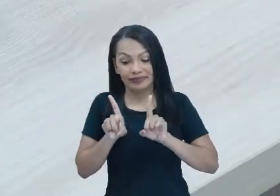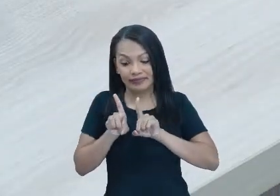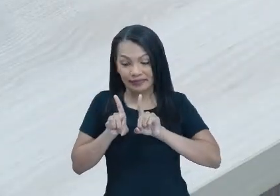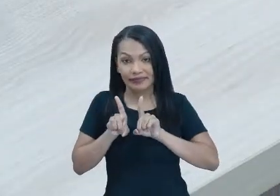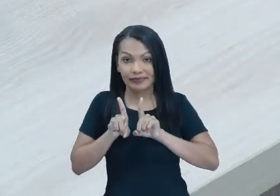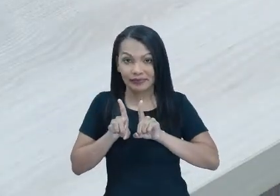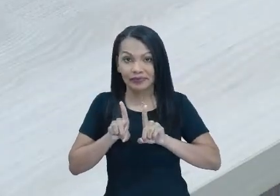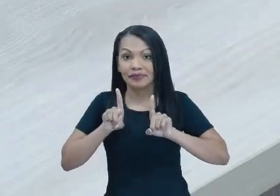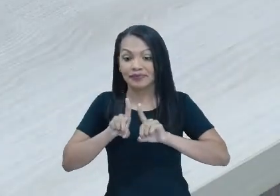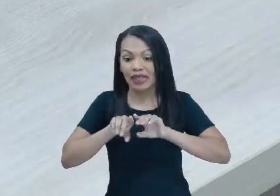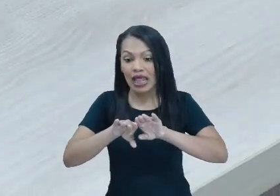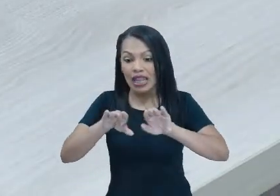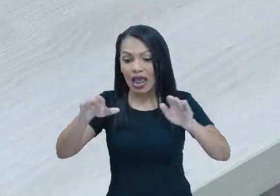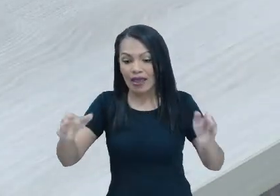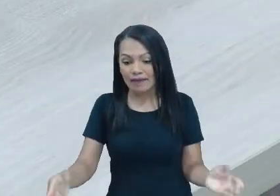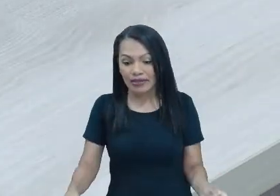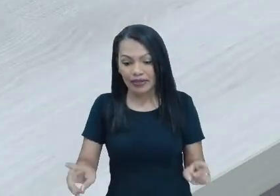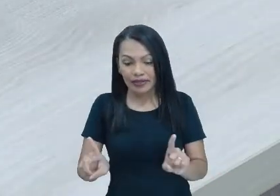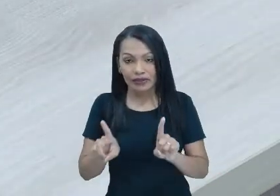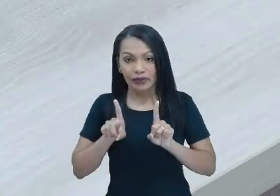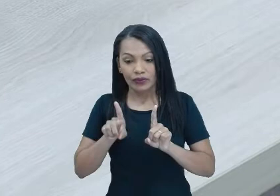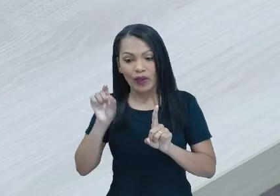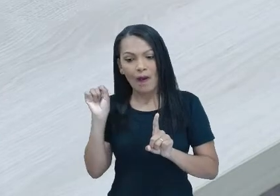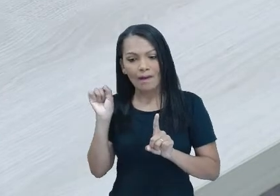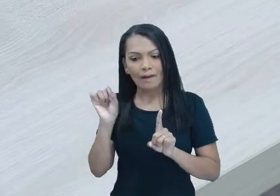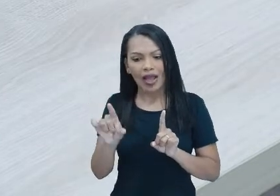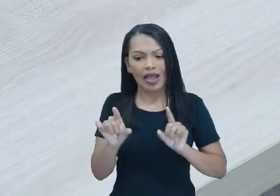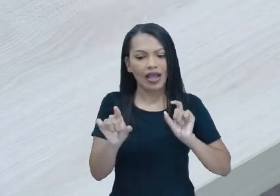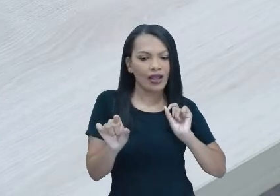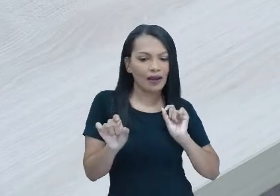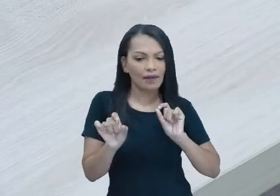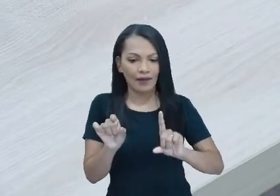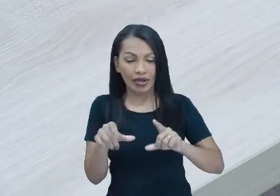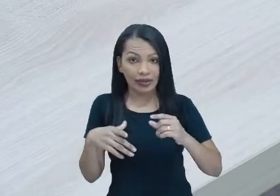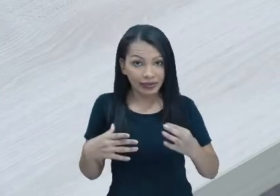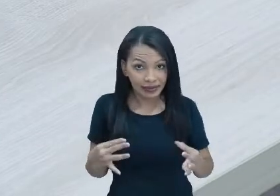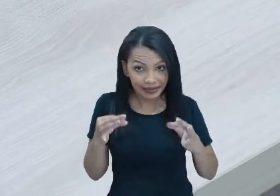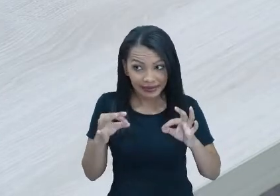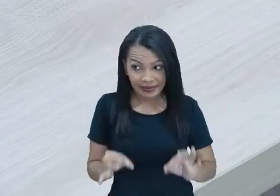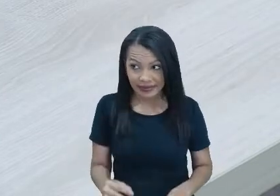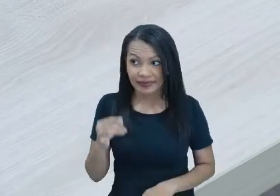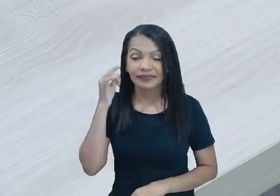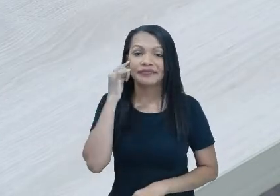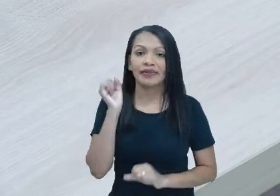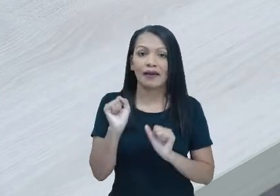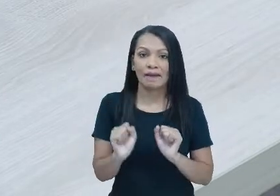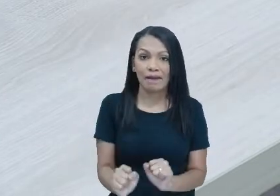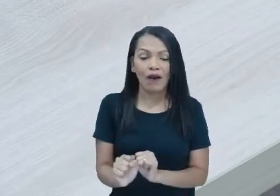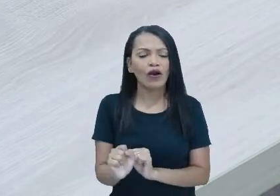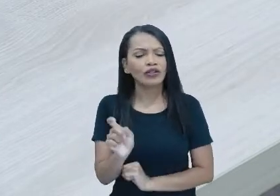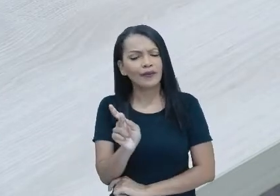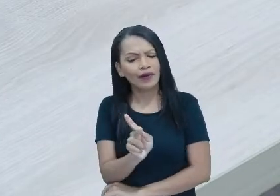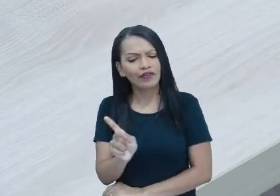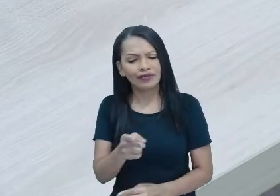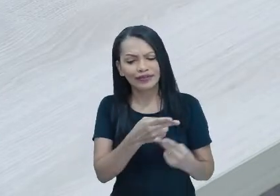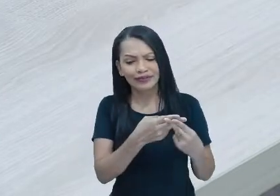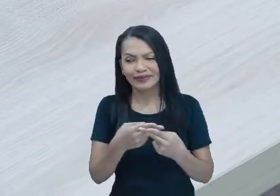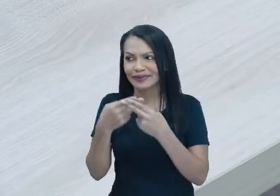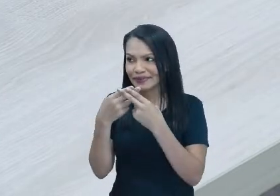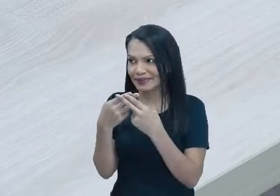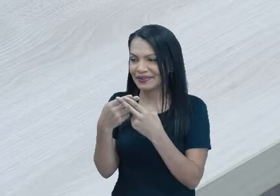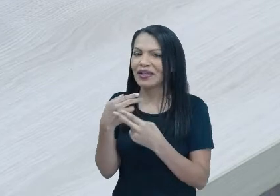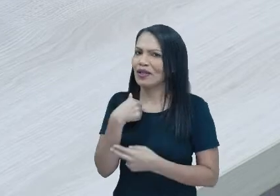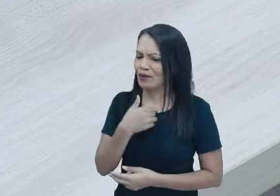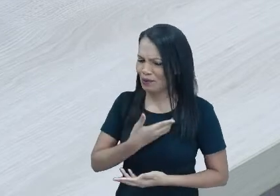mesa. Aqui, ó, pode ser Aqui? daqui, já que o potinho é pequeno, né? Pode jogar aí, professora Iris. Eu